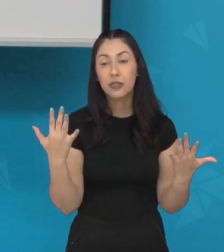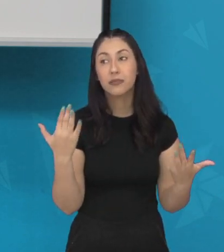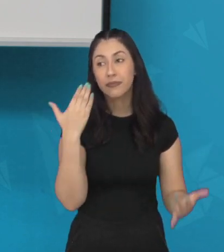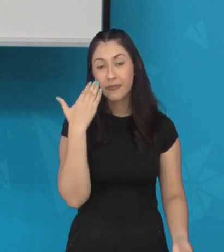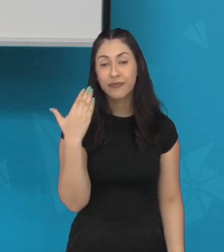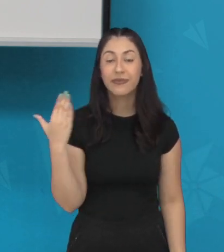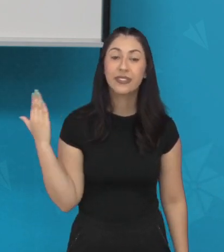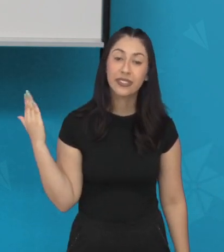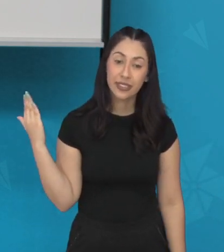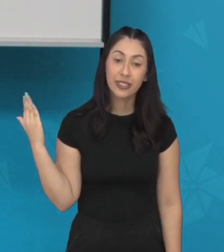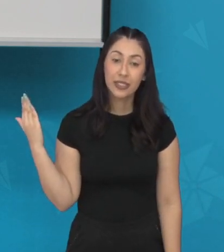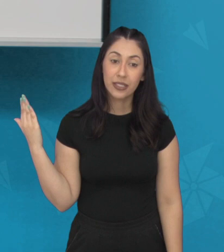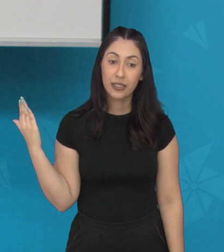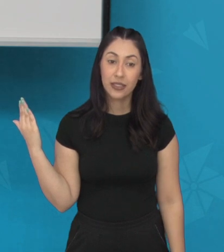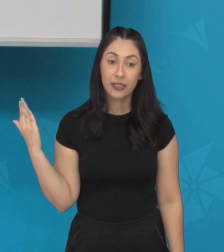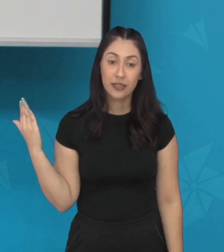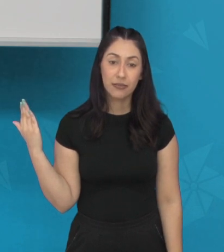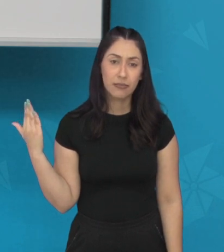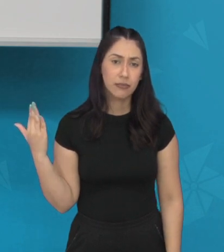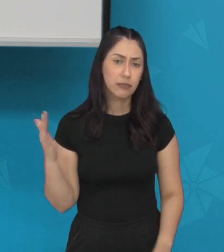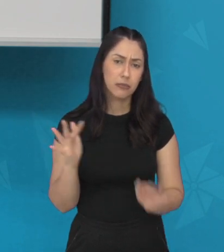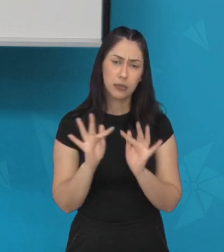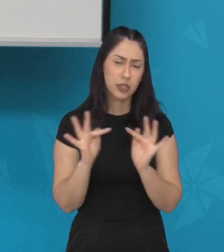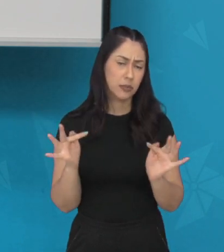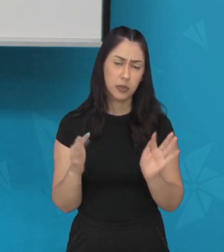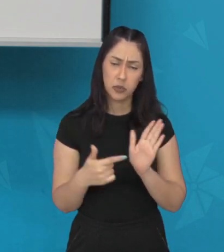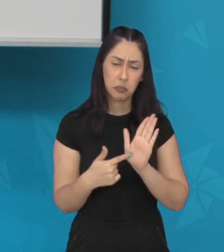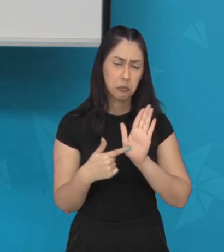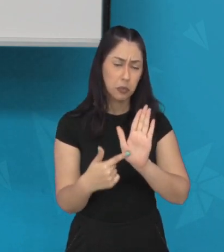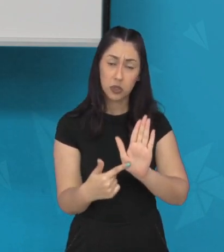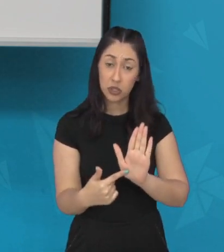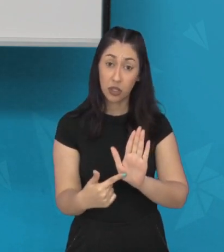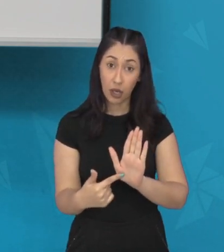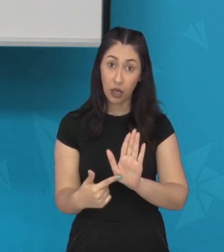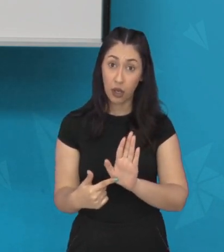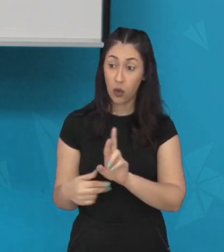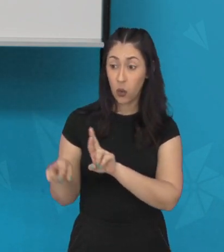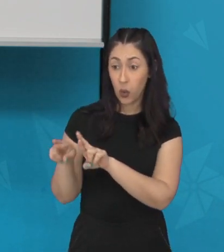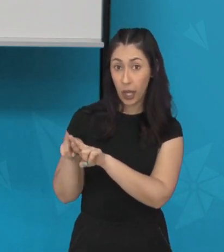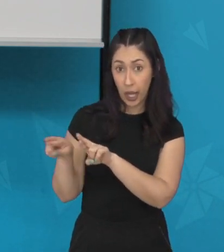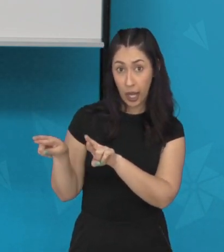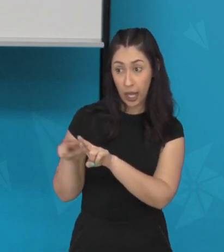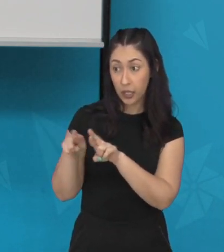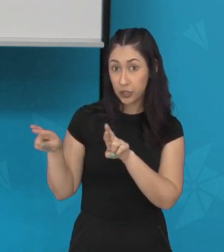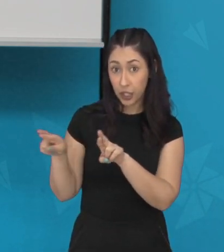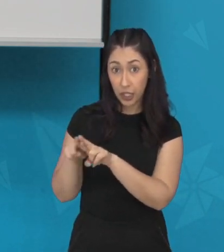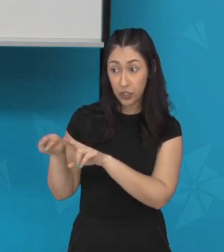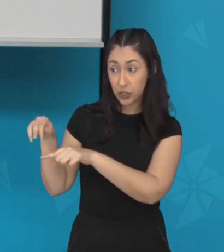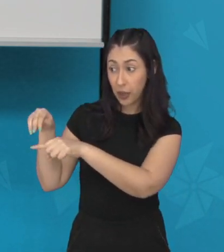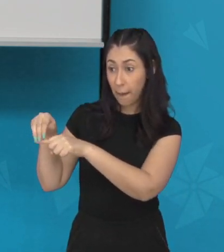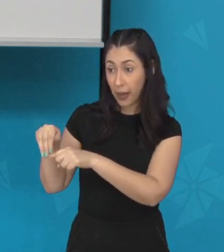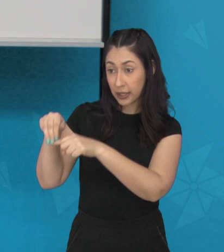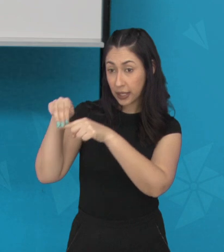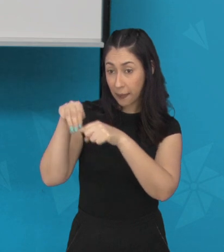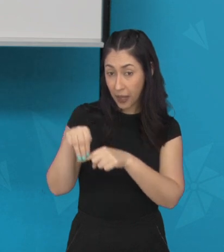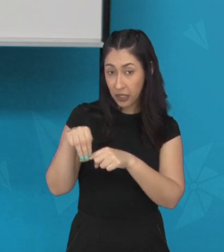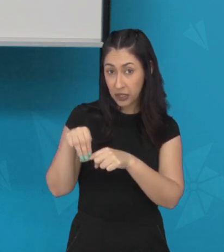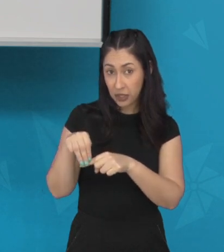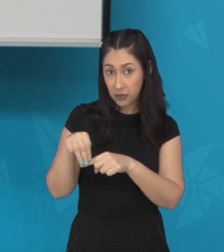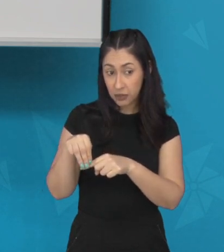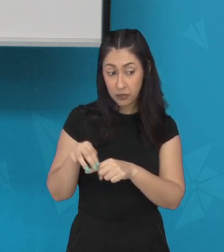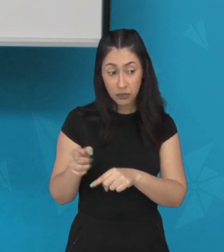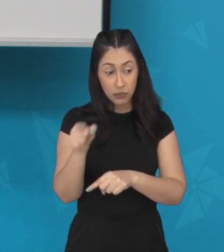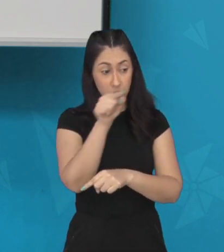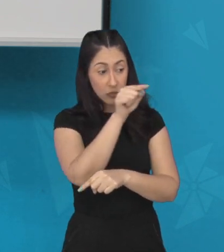os casos gerais em si, geralmente vai ser assim, ele vai te dar os reagentes, os produtos, você vai dar a massa da maioria deles, você vai ter que